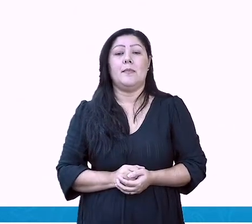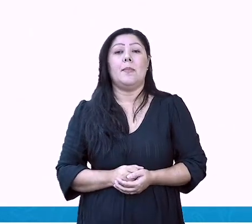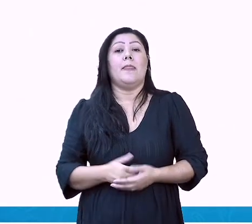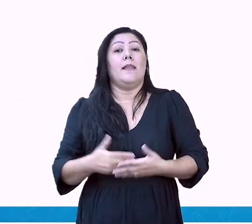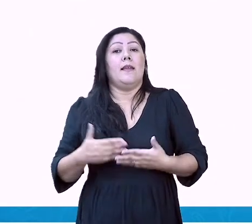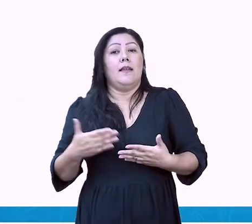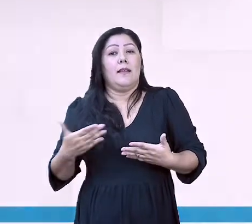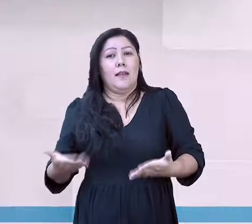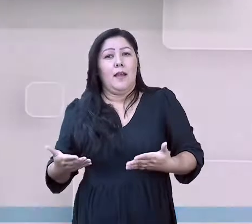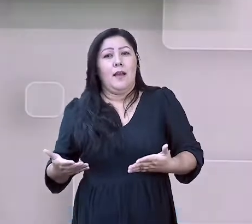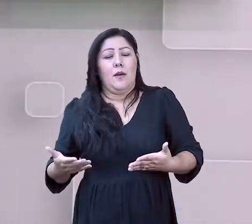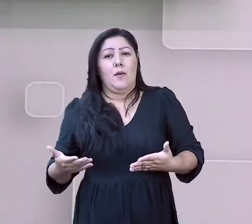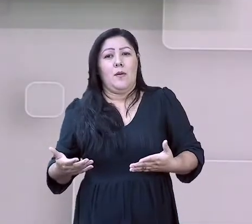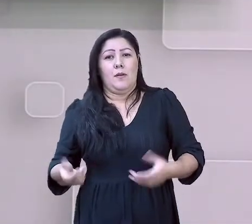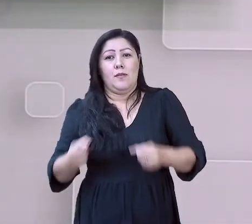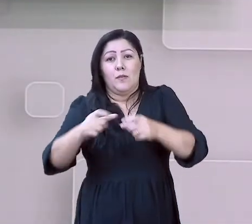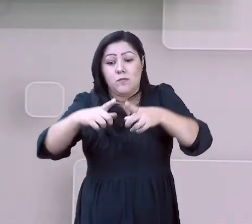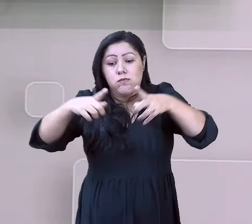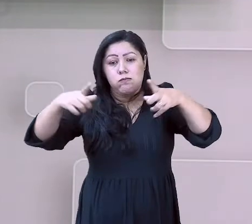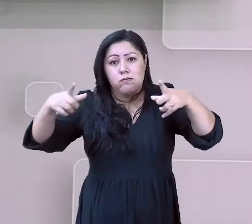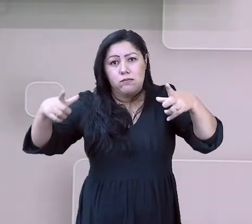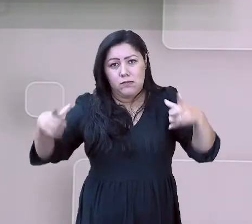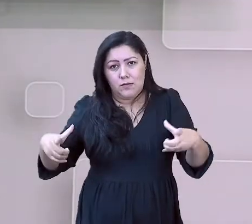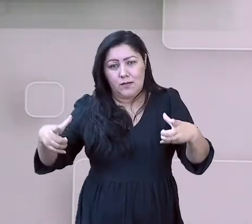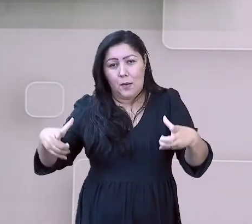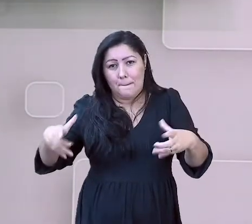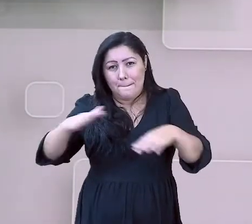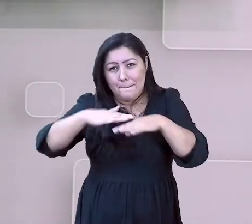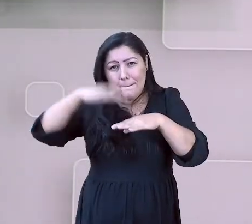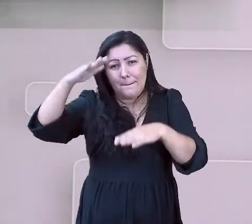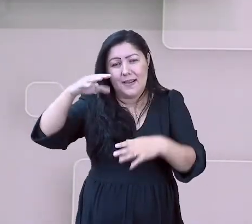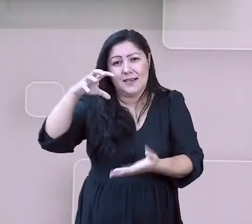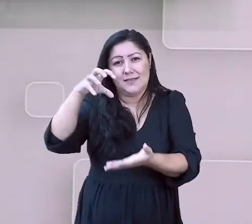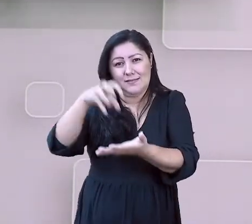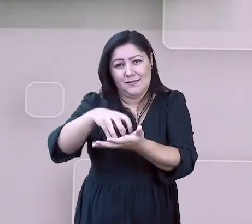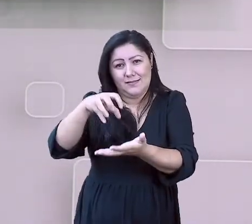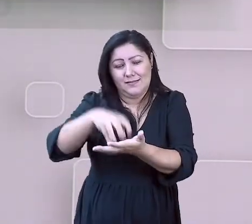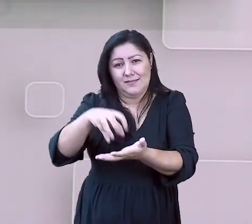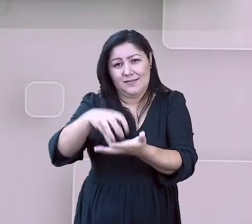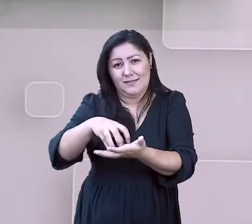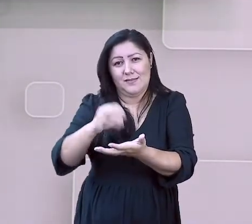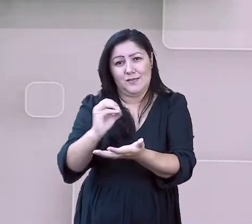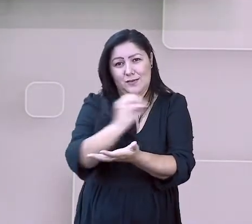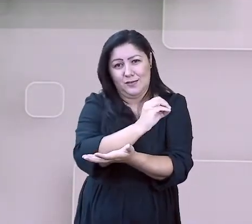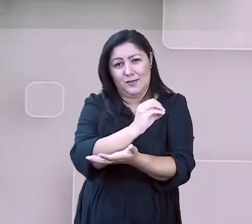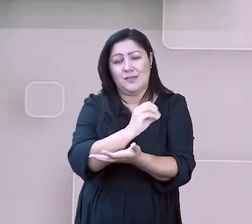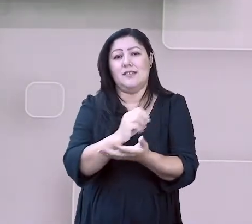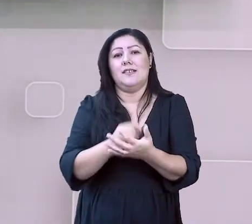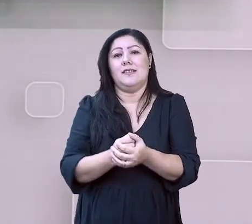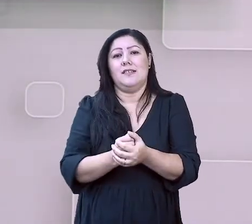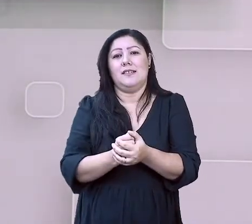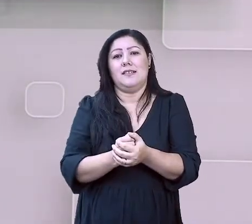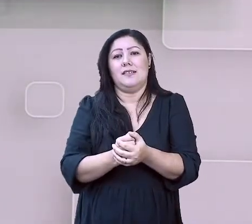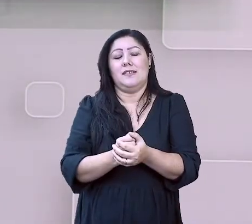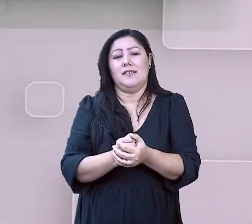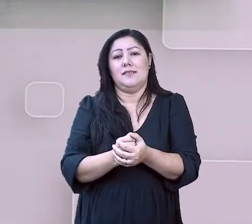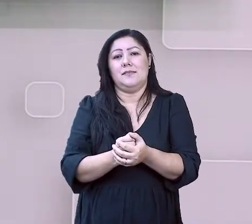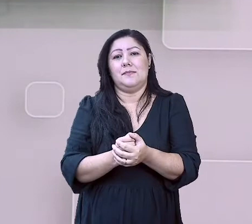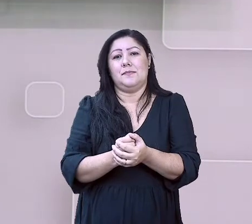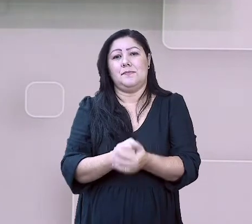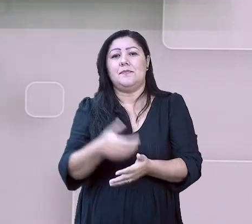ser predominante na região centro-oeste, quase todo o território